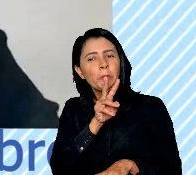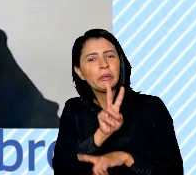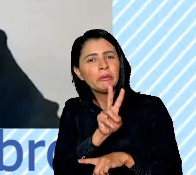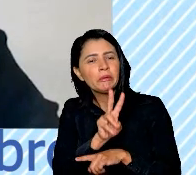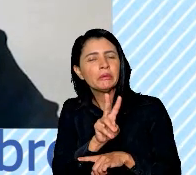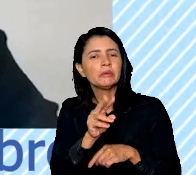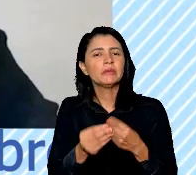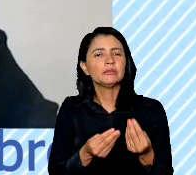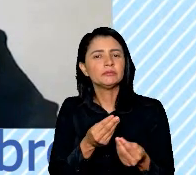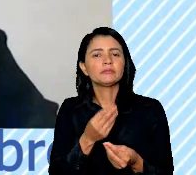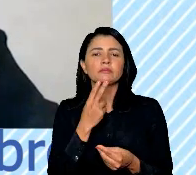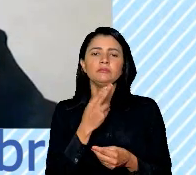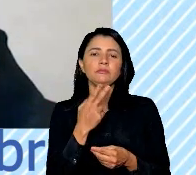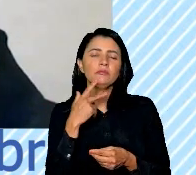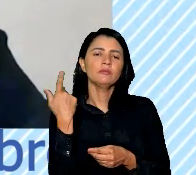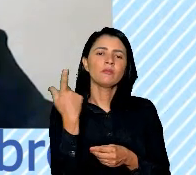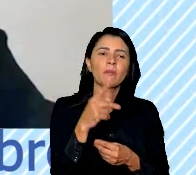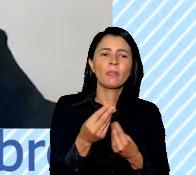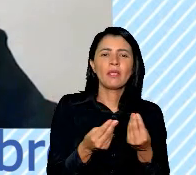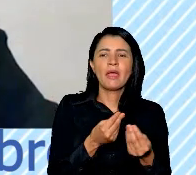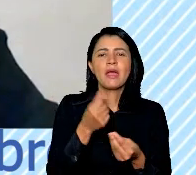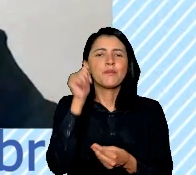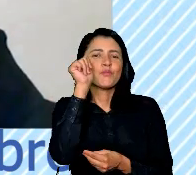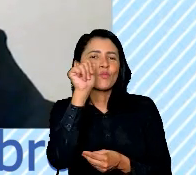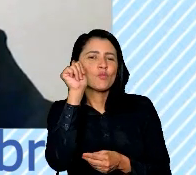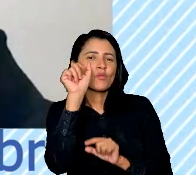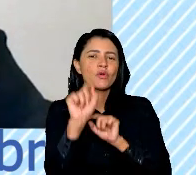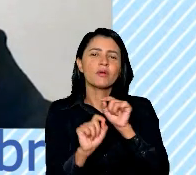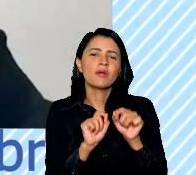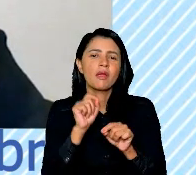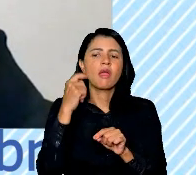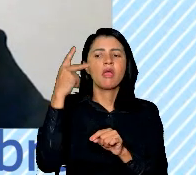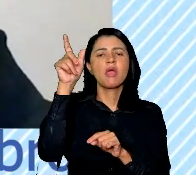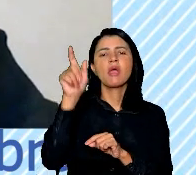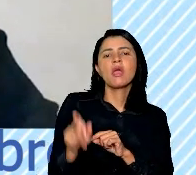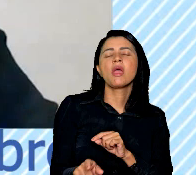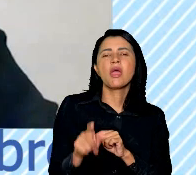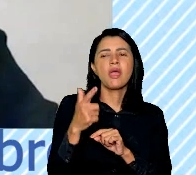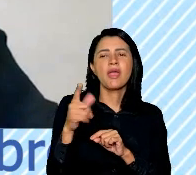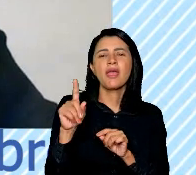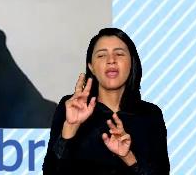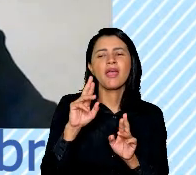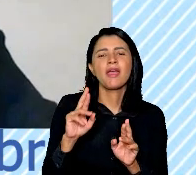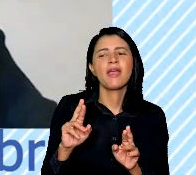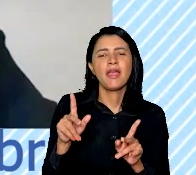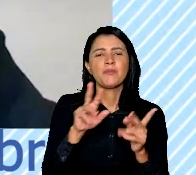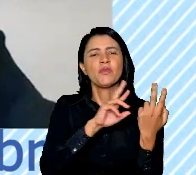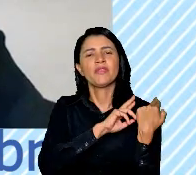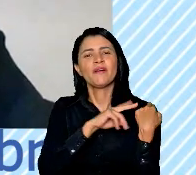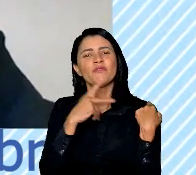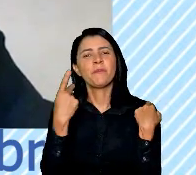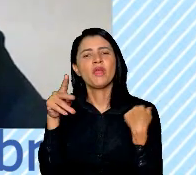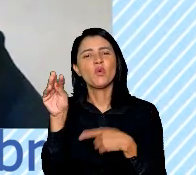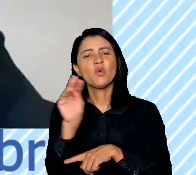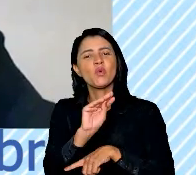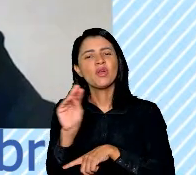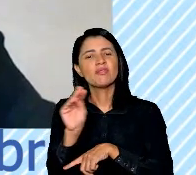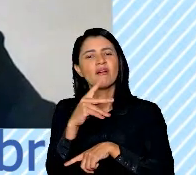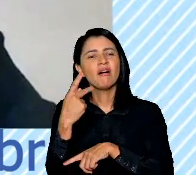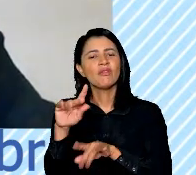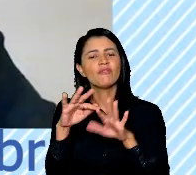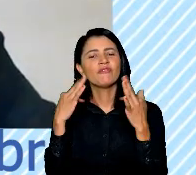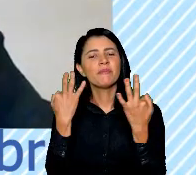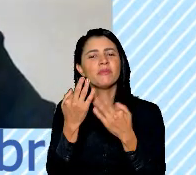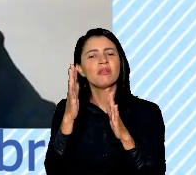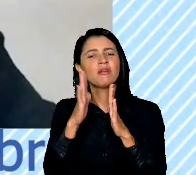Em inglês se diz breadwinners, e as mulheres são tidas como caregivers, né, aquelas responsáveis pelos cuidados com a família, com a